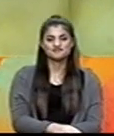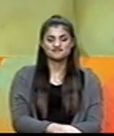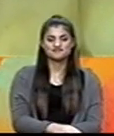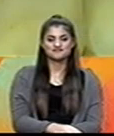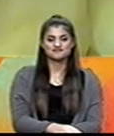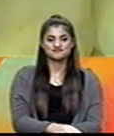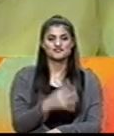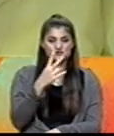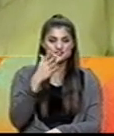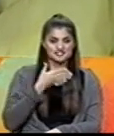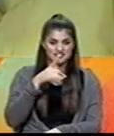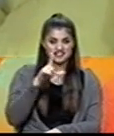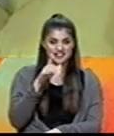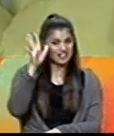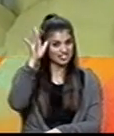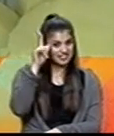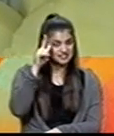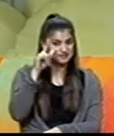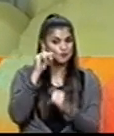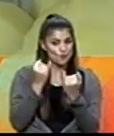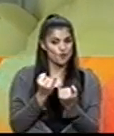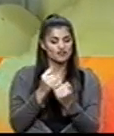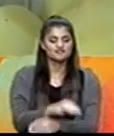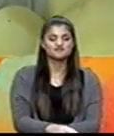2 decilitros de leite magro, já tinhas adiantado? Não.